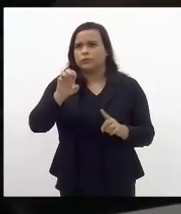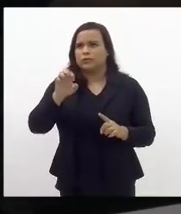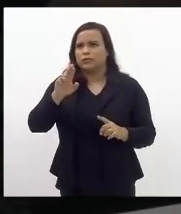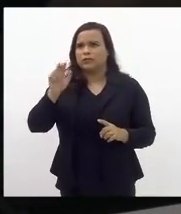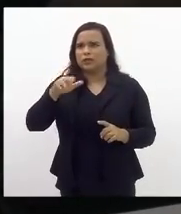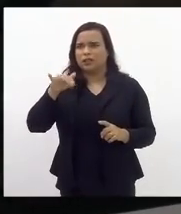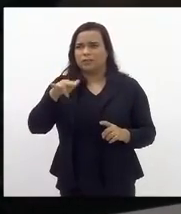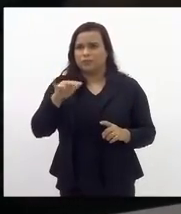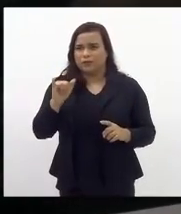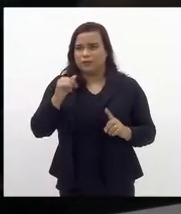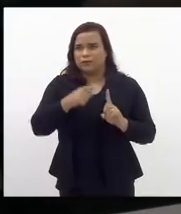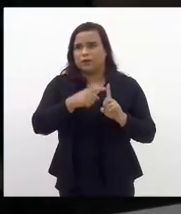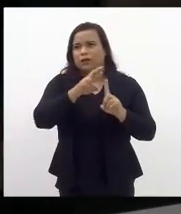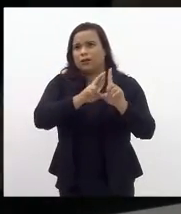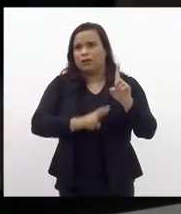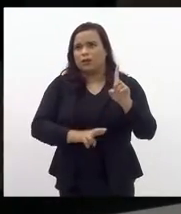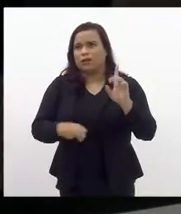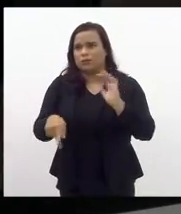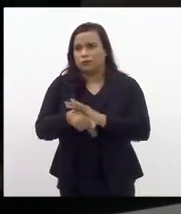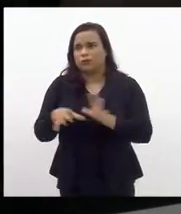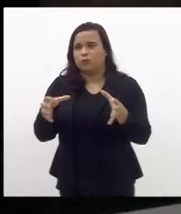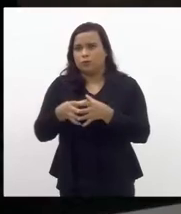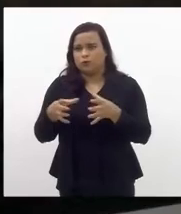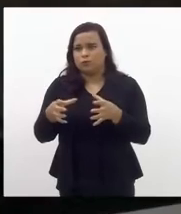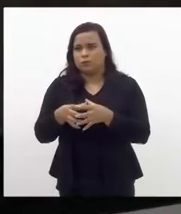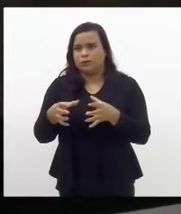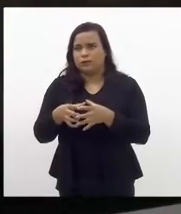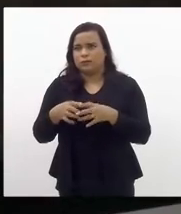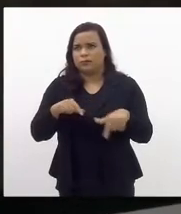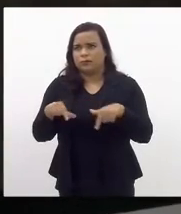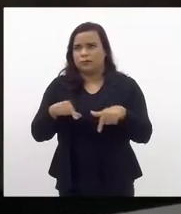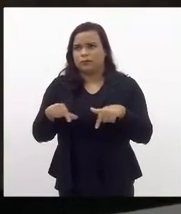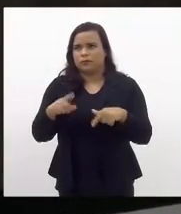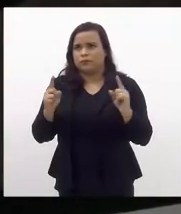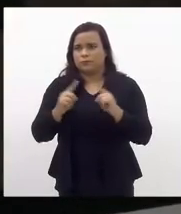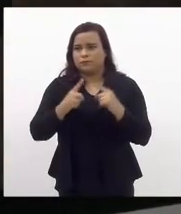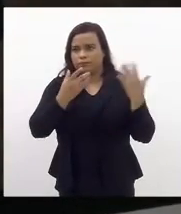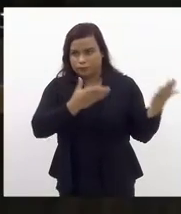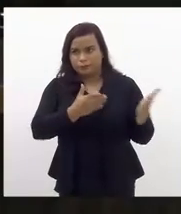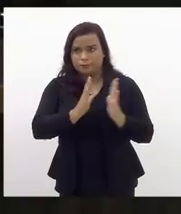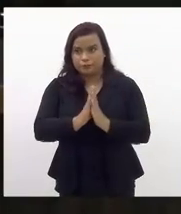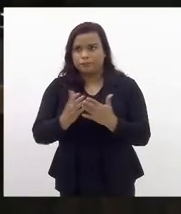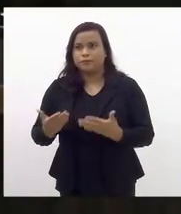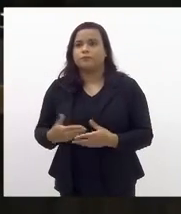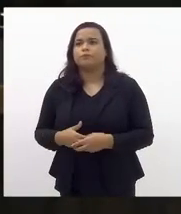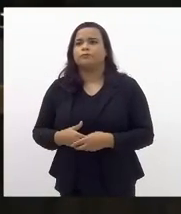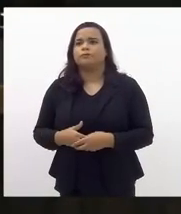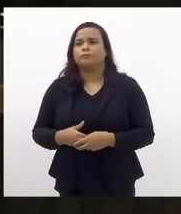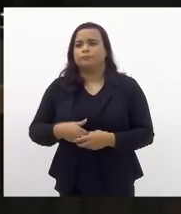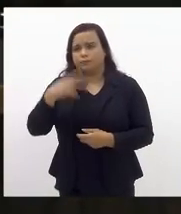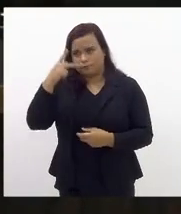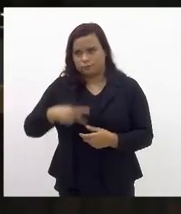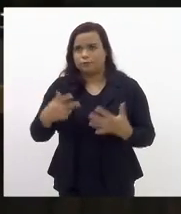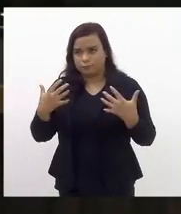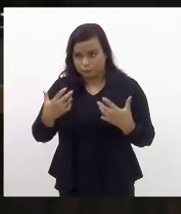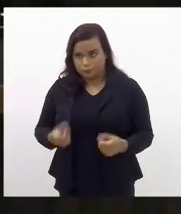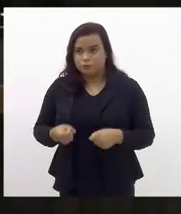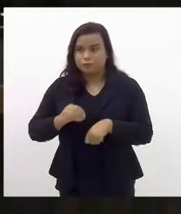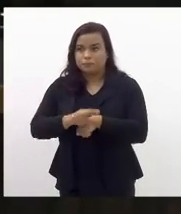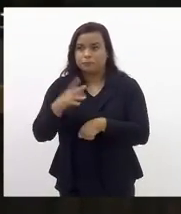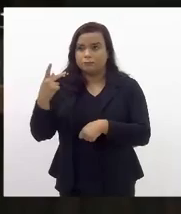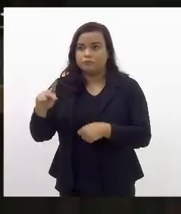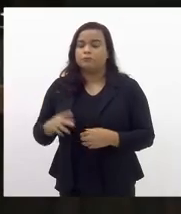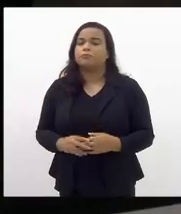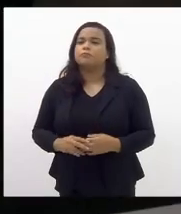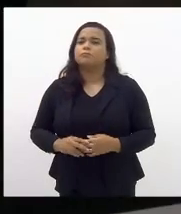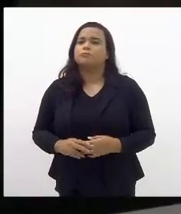como relator no âmbito da Comissão de Servidores para essa emenda, que é absolutamente pertinente. A presidência acata a sugestão de Vossa Excelência.